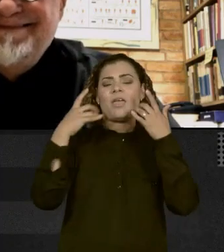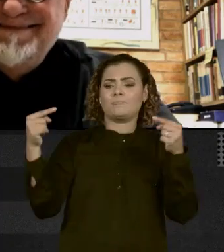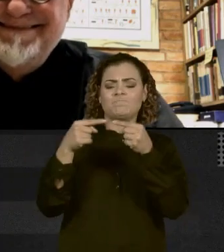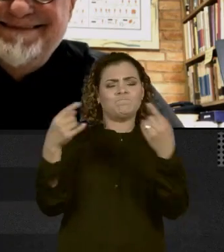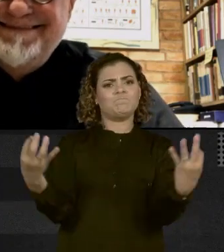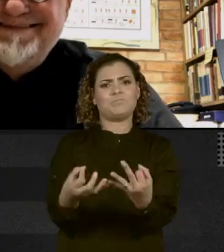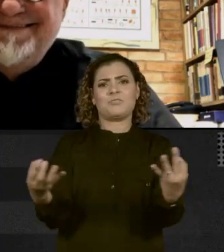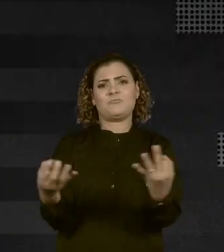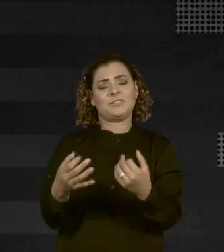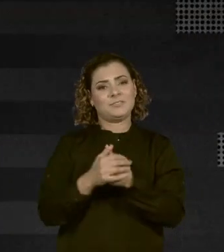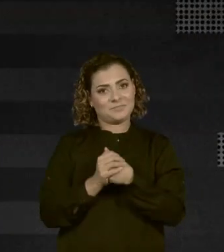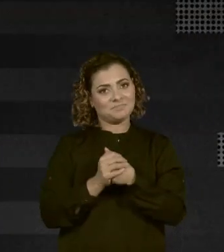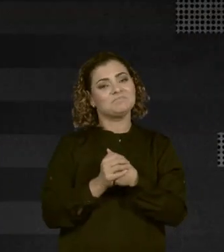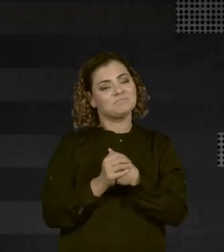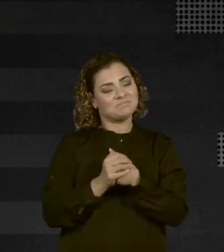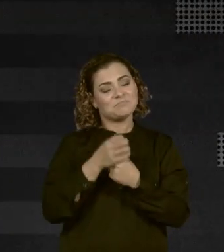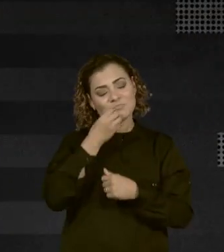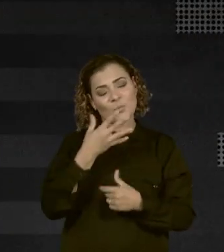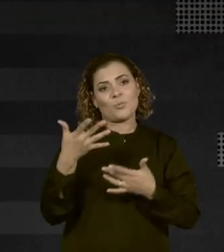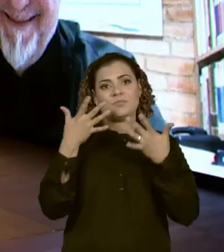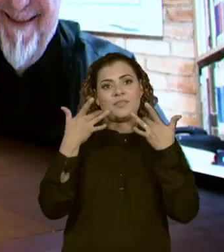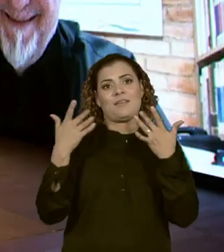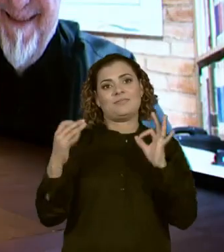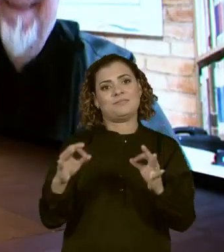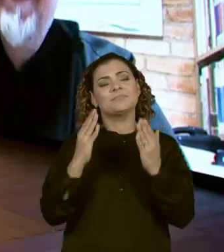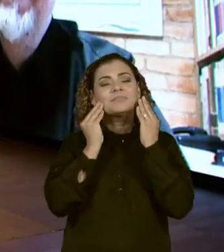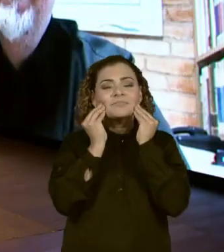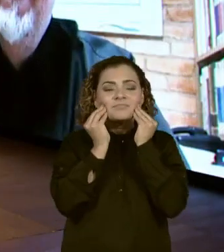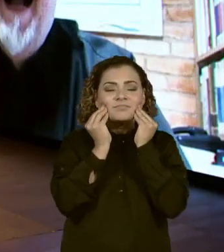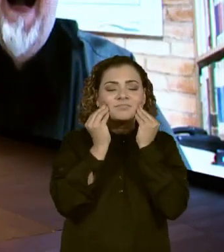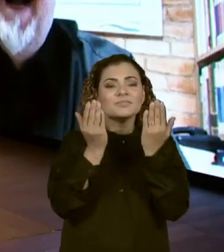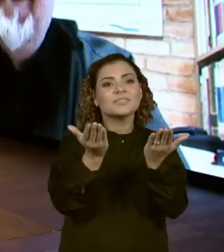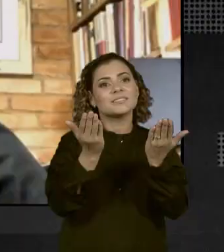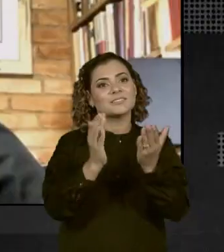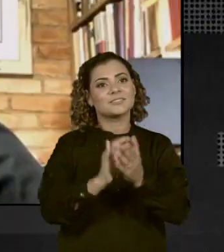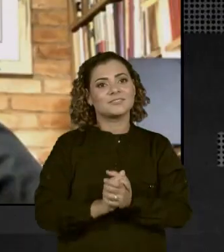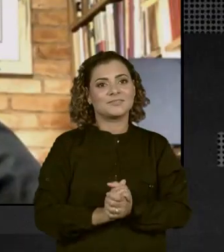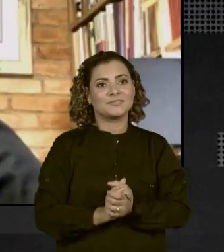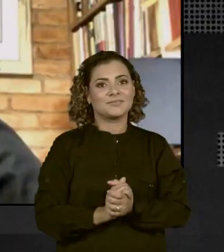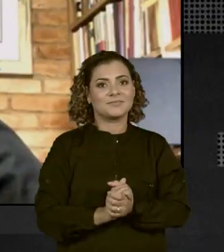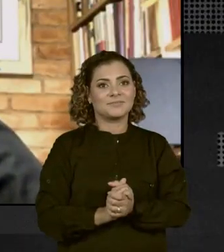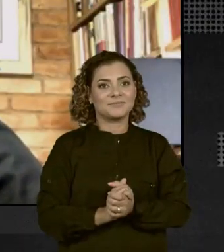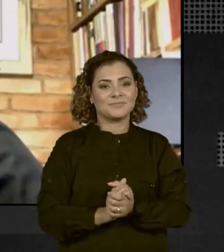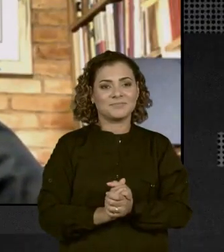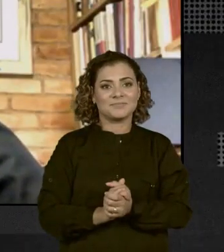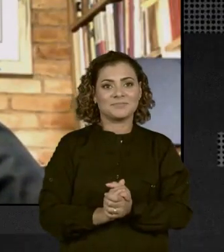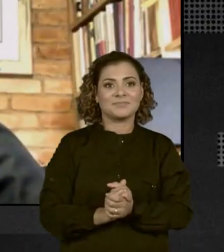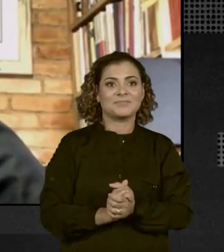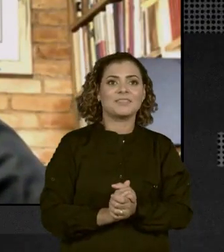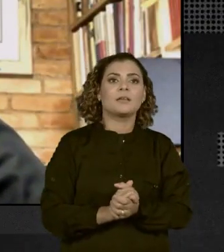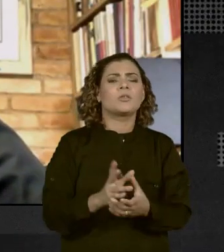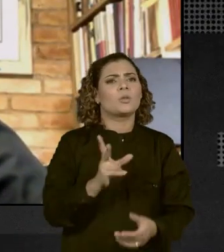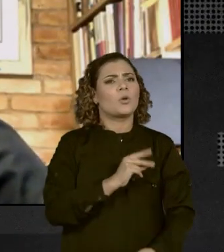nós amamos o teatro, né, Ulisses? Então o Ulisses Cruz é um homem de teatro, e isso